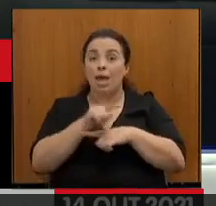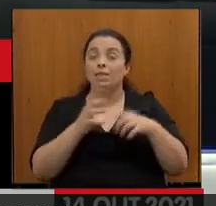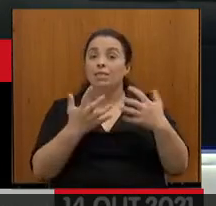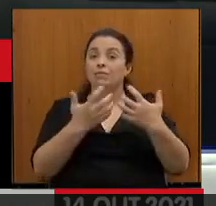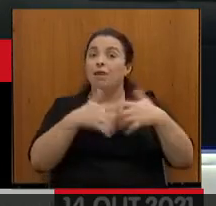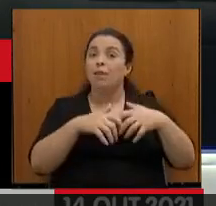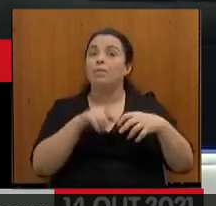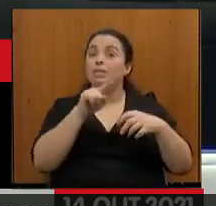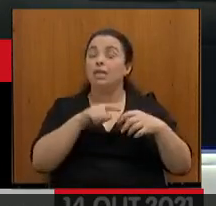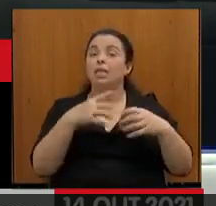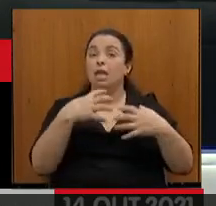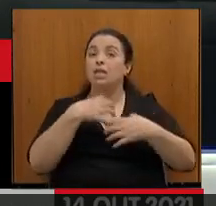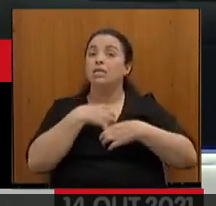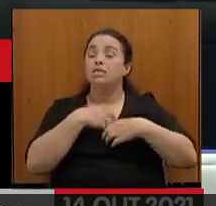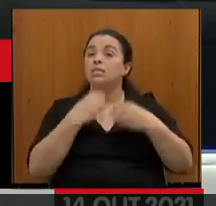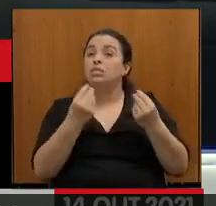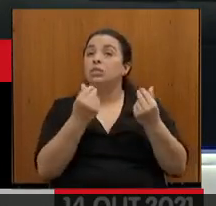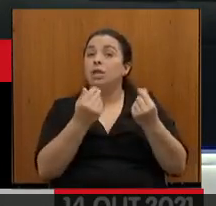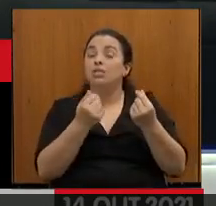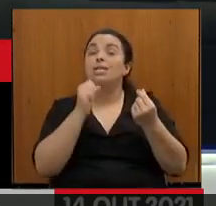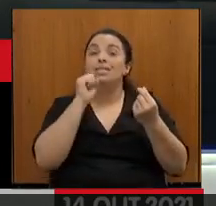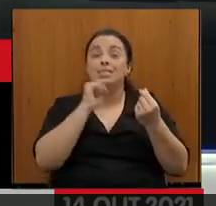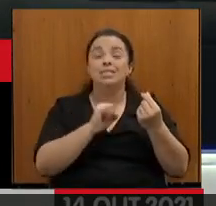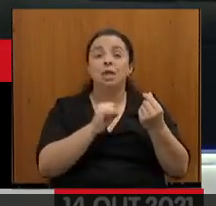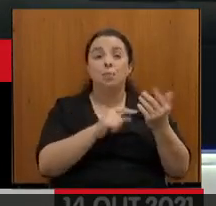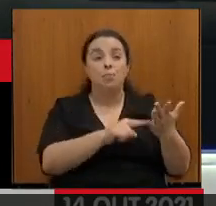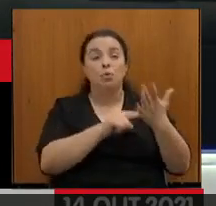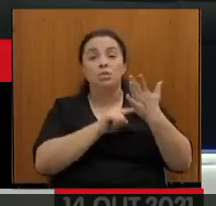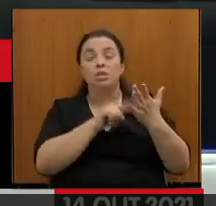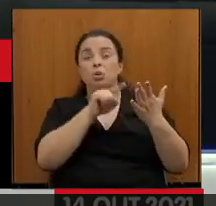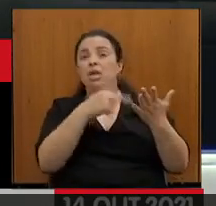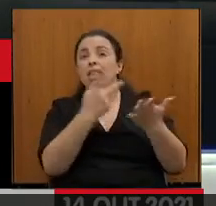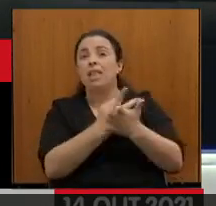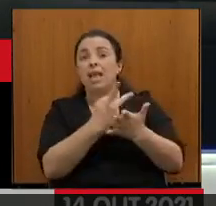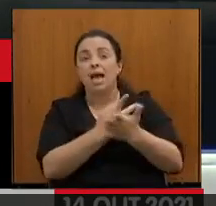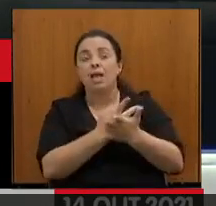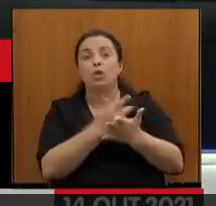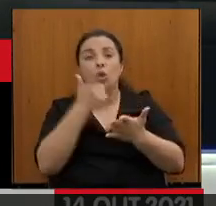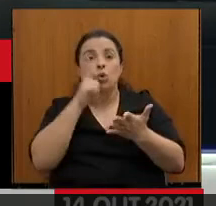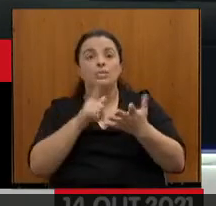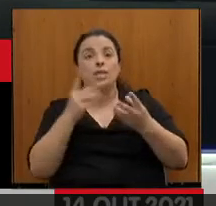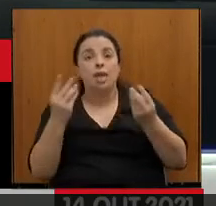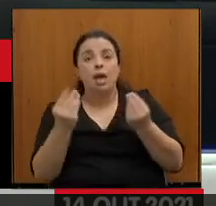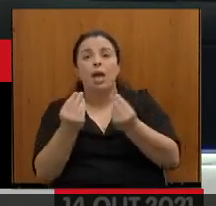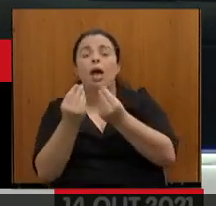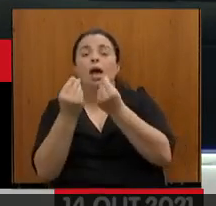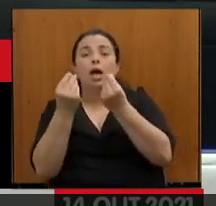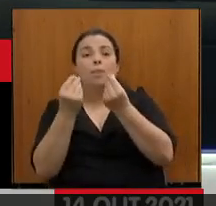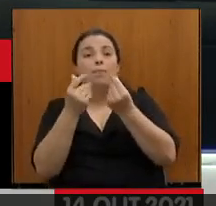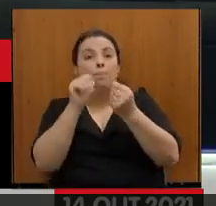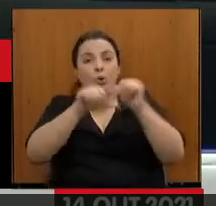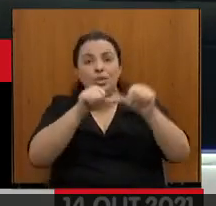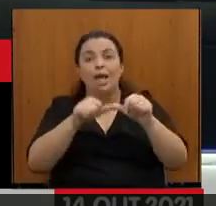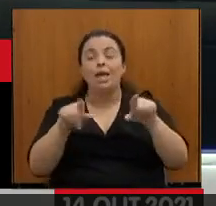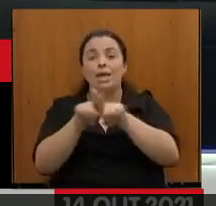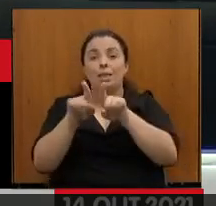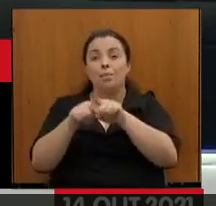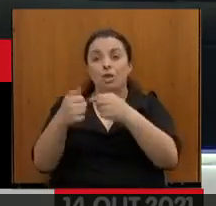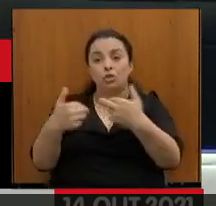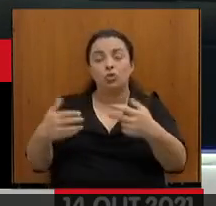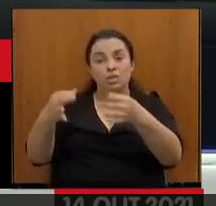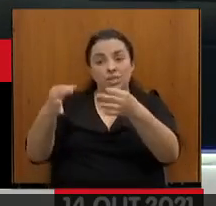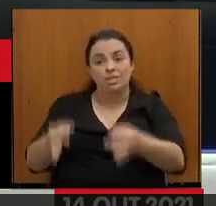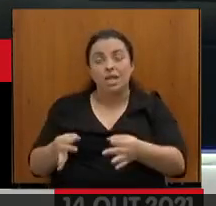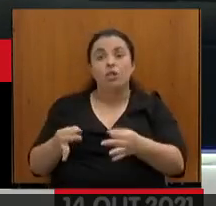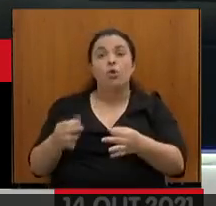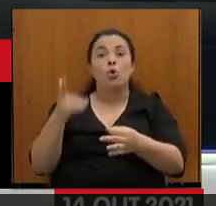se proporcionarem a mudança do que está dando errado e o aperfeiçoamento do que está dando certo. Isso a Assembleia, através da Comissão